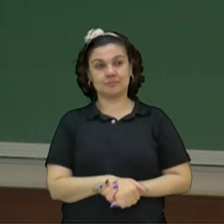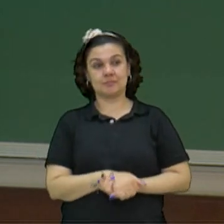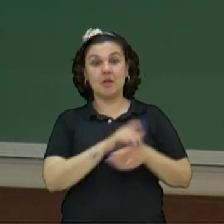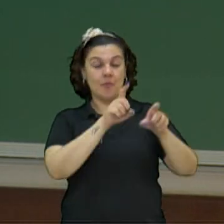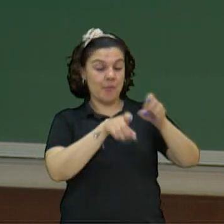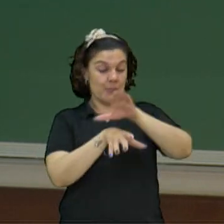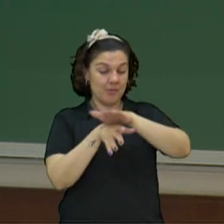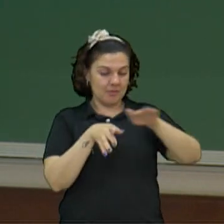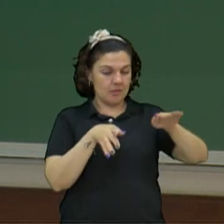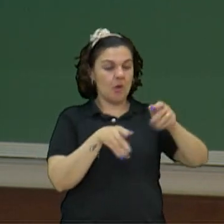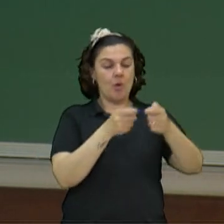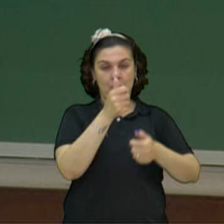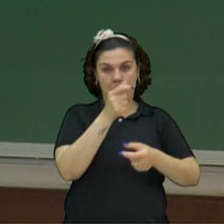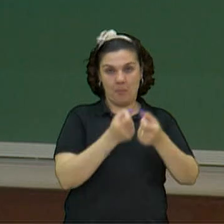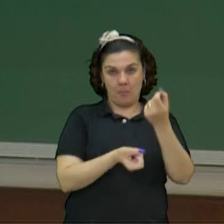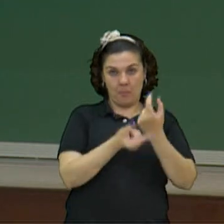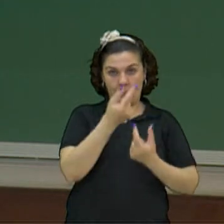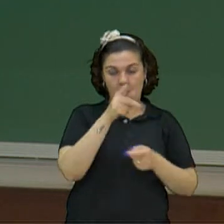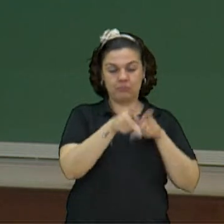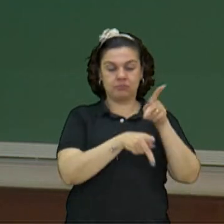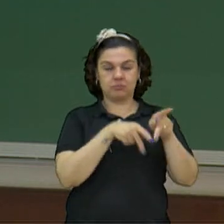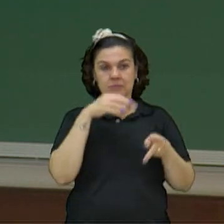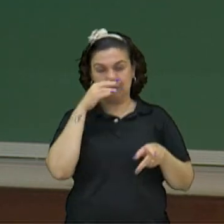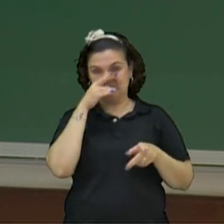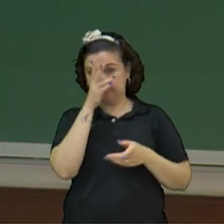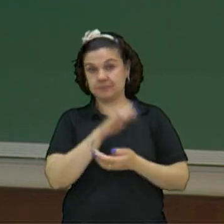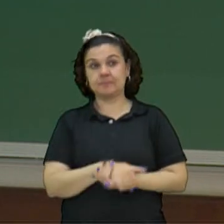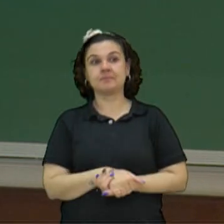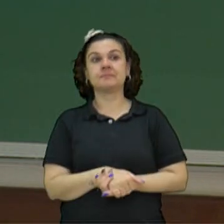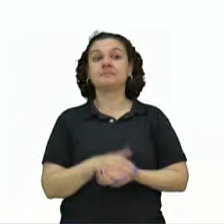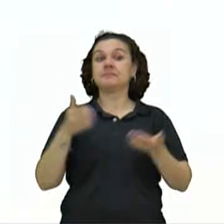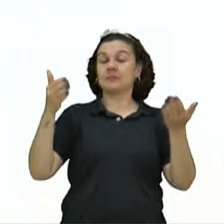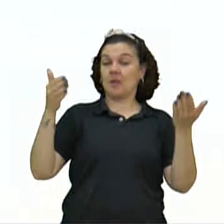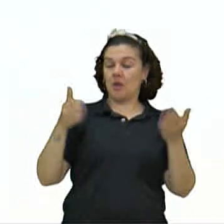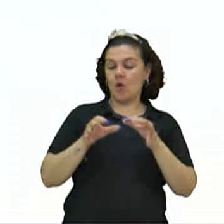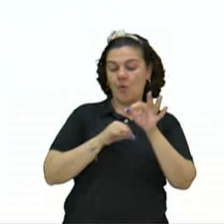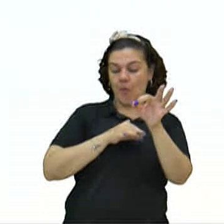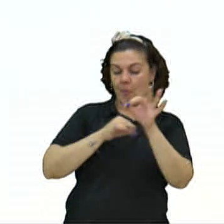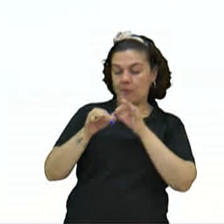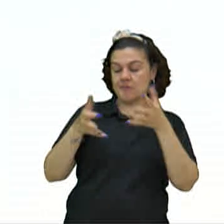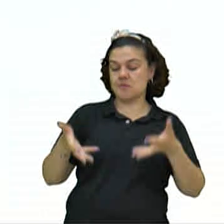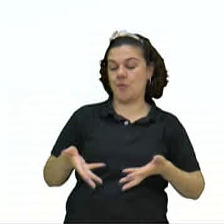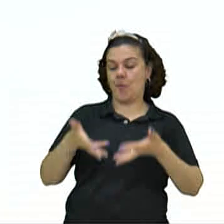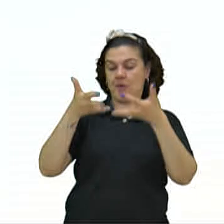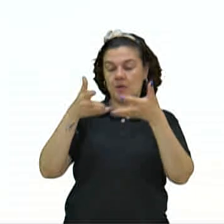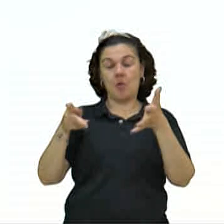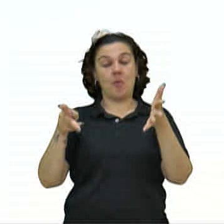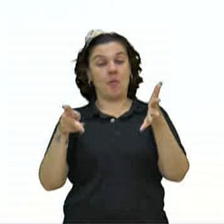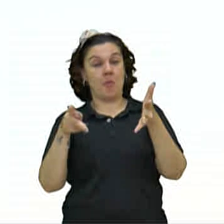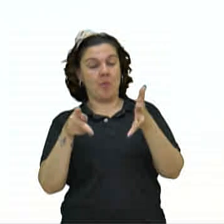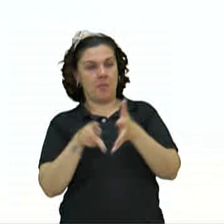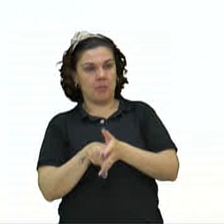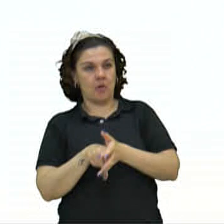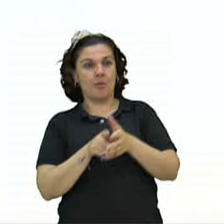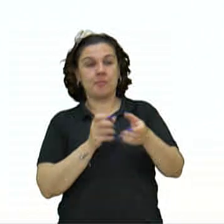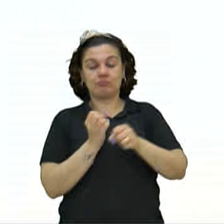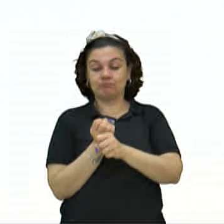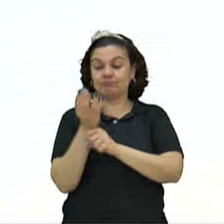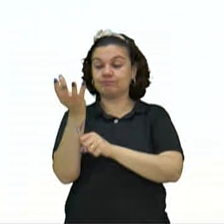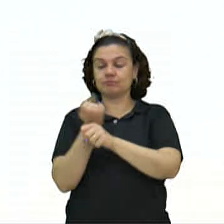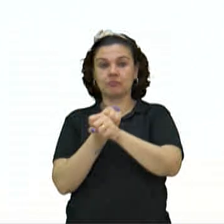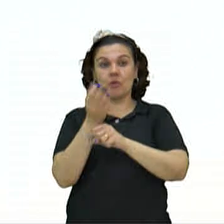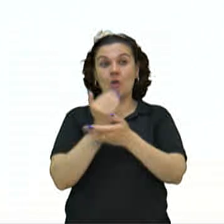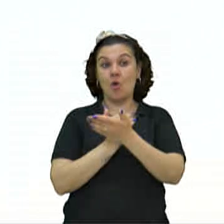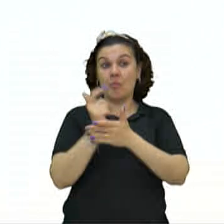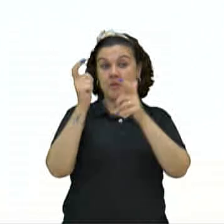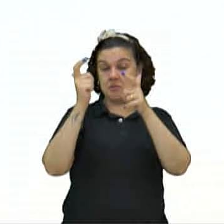é menos populoso. O modelo chinês de crescimento orientado para a exportação teve origem